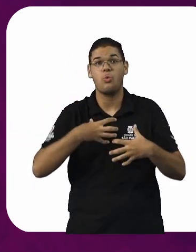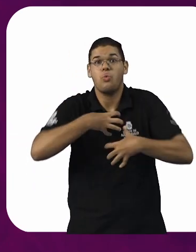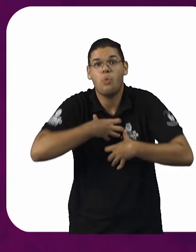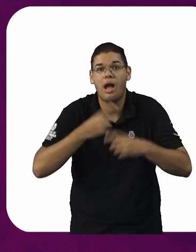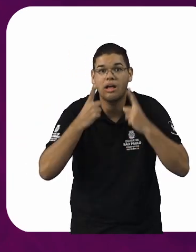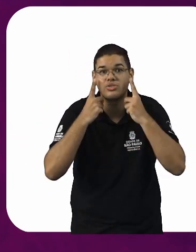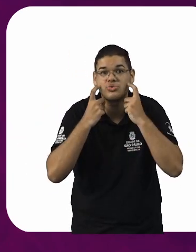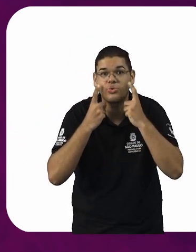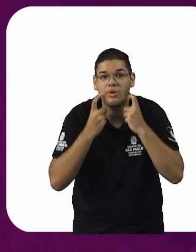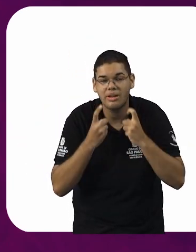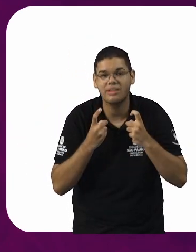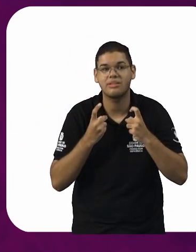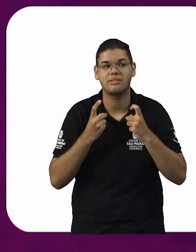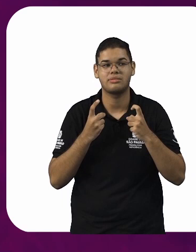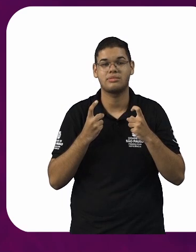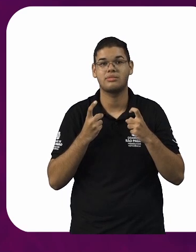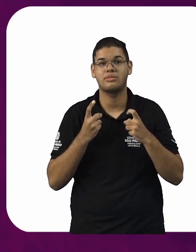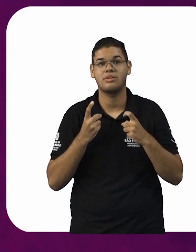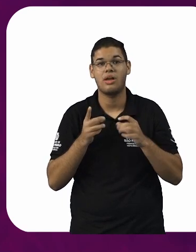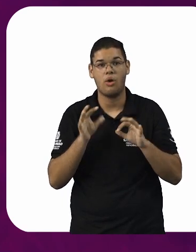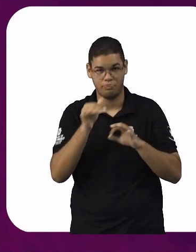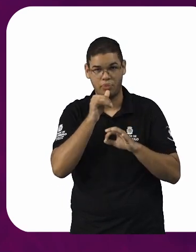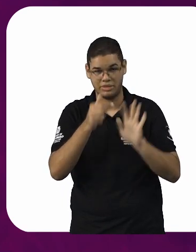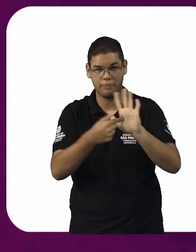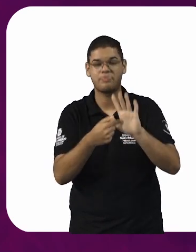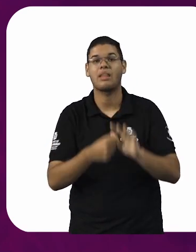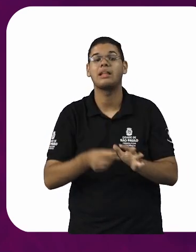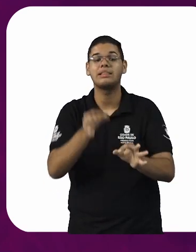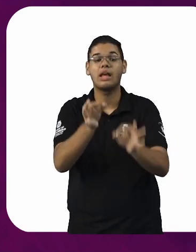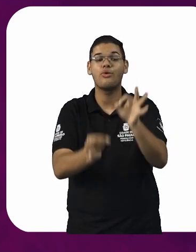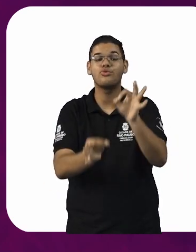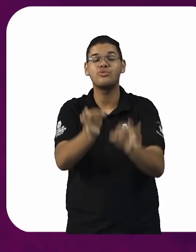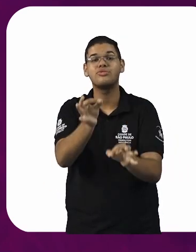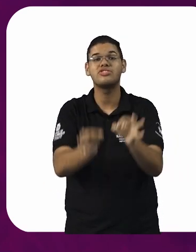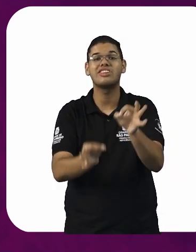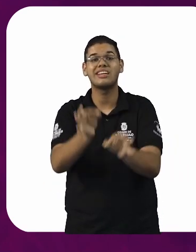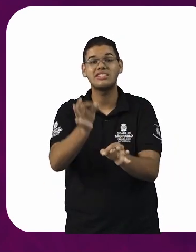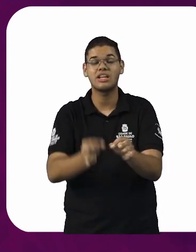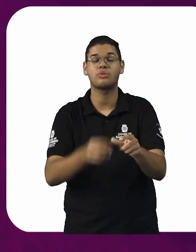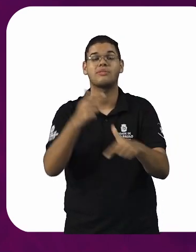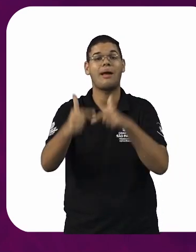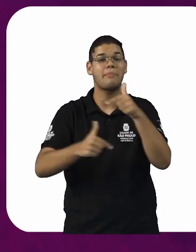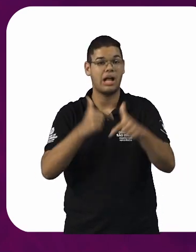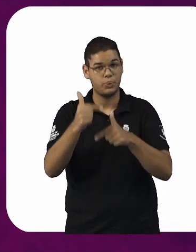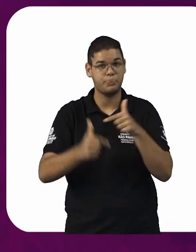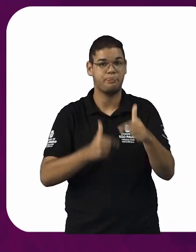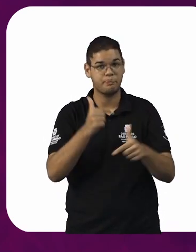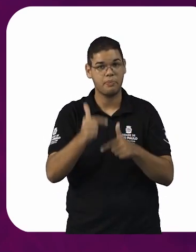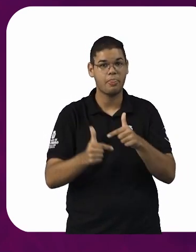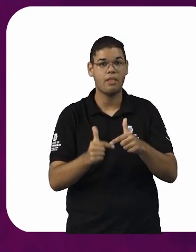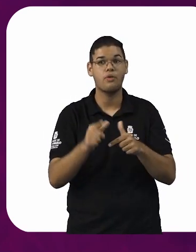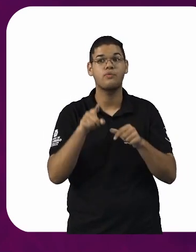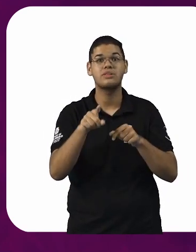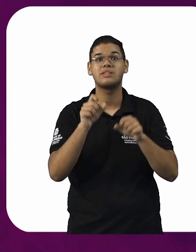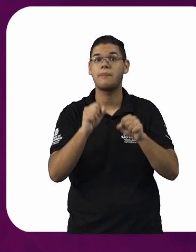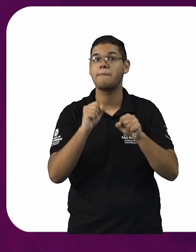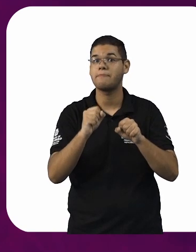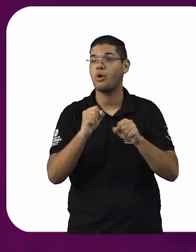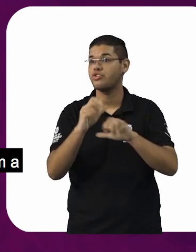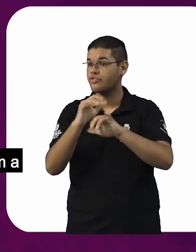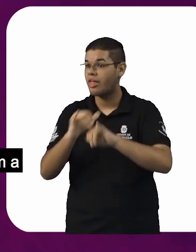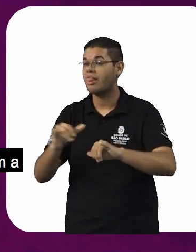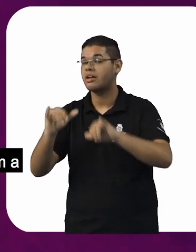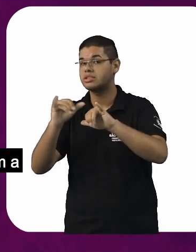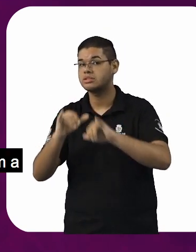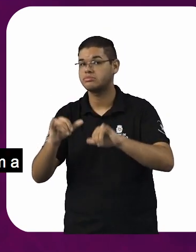vez. Veja, na Justiça do Trabalho, onde como no cível, Você pode condenar por